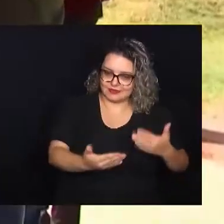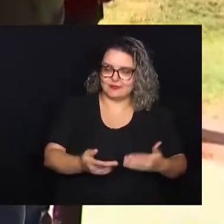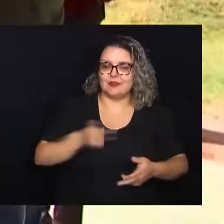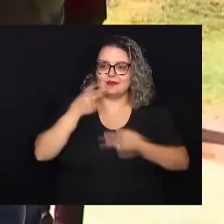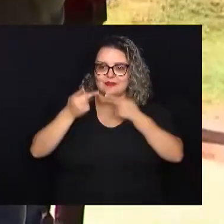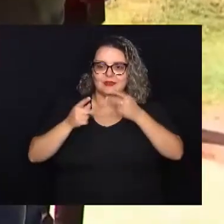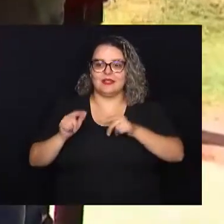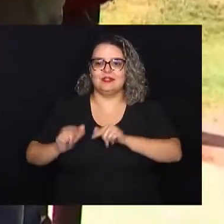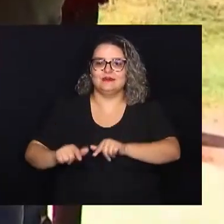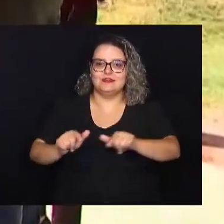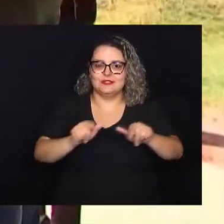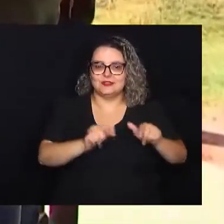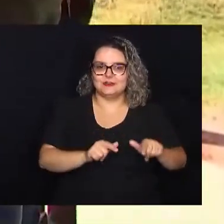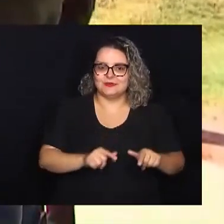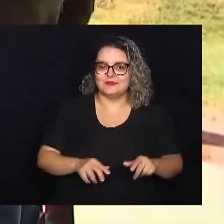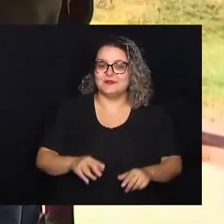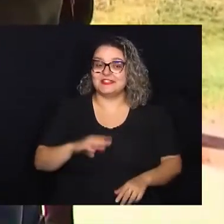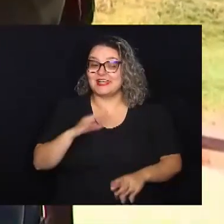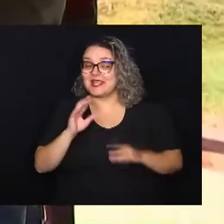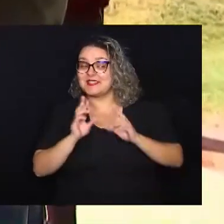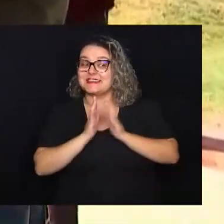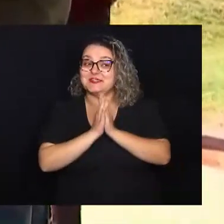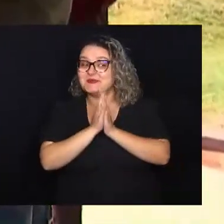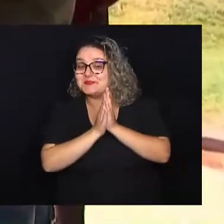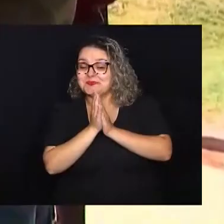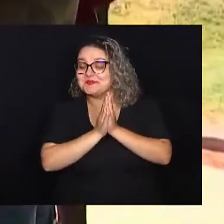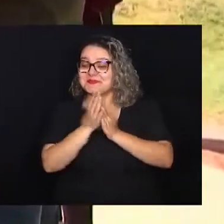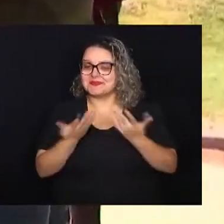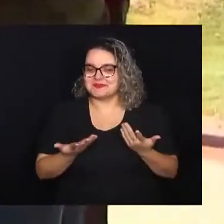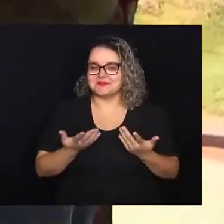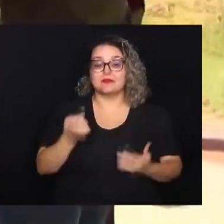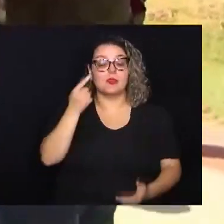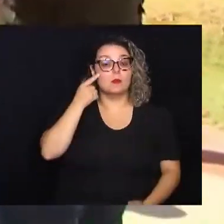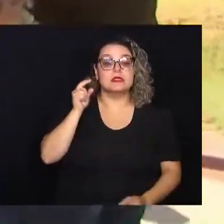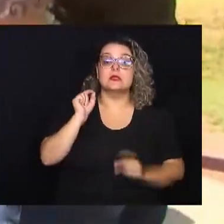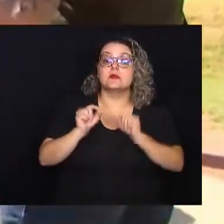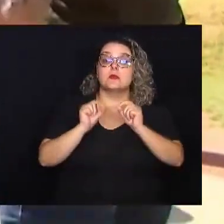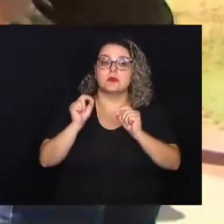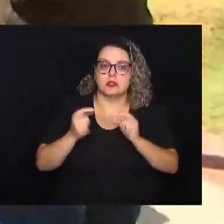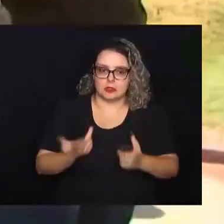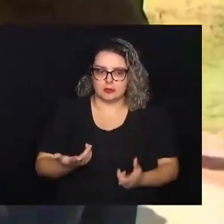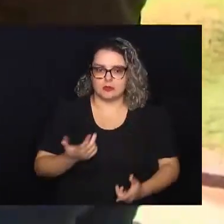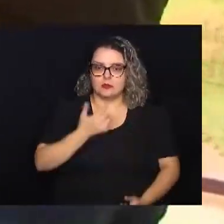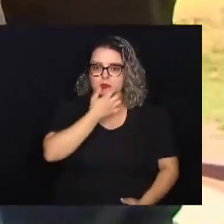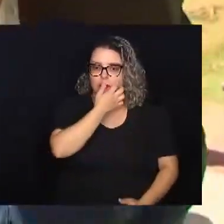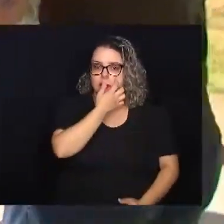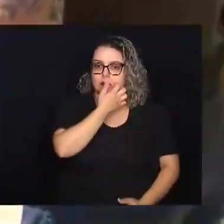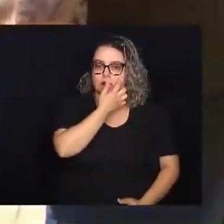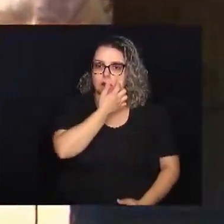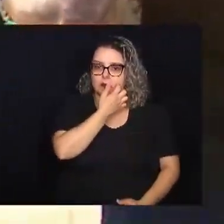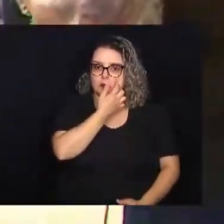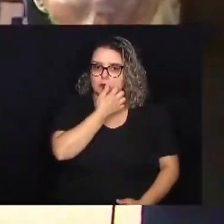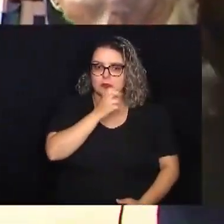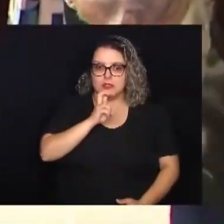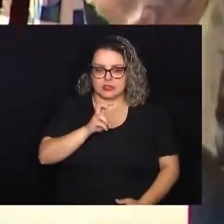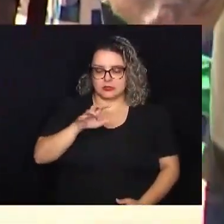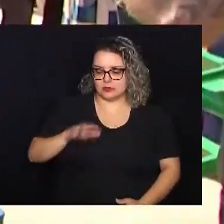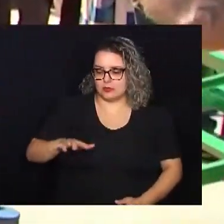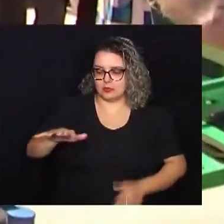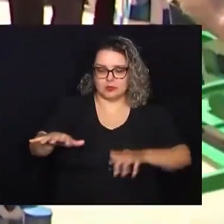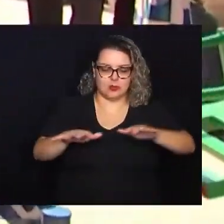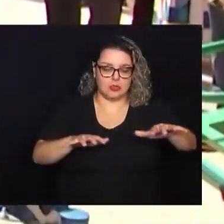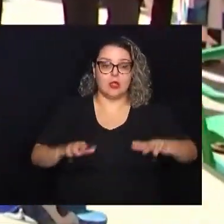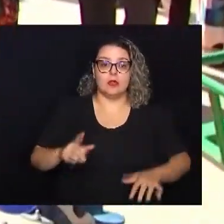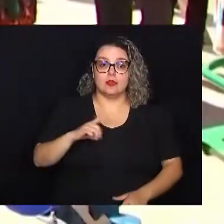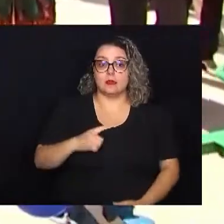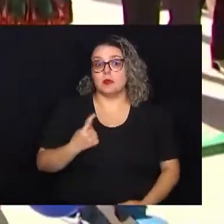onde vai ser fica aí a surpresa para que a gente possa mas a ideia é o seguinte que nos nas cinco regiões de Campinas tem pelo menos um parque